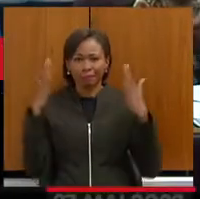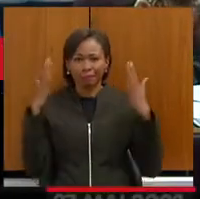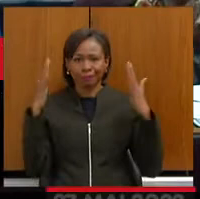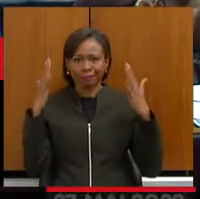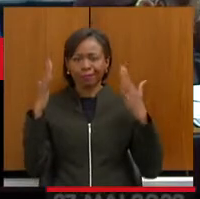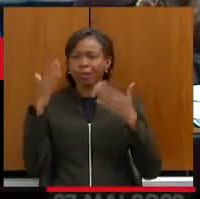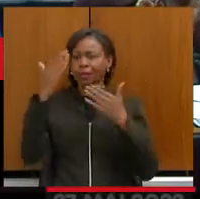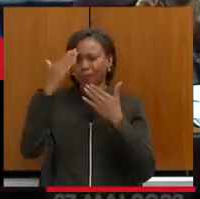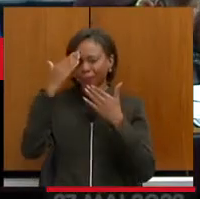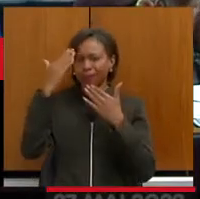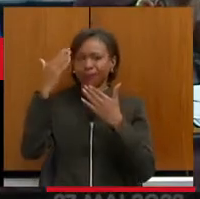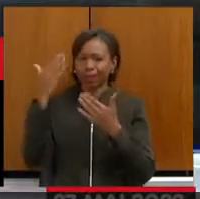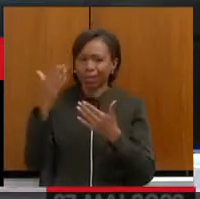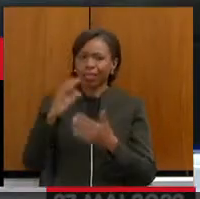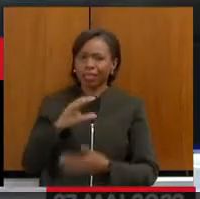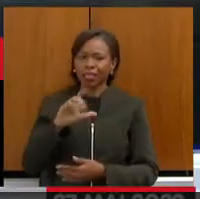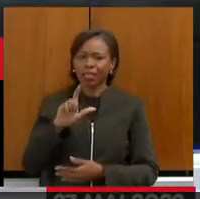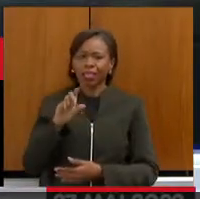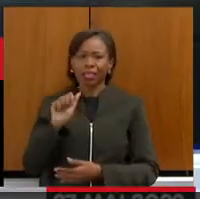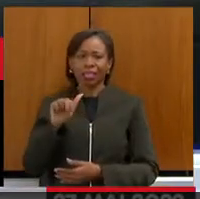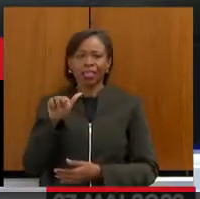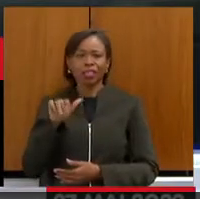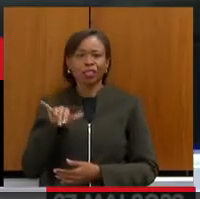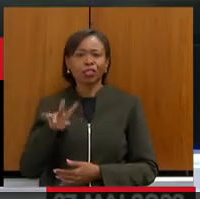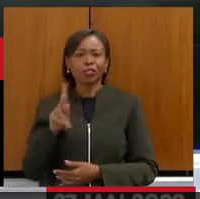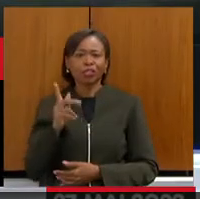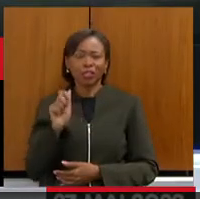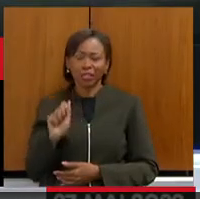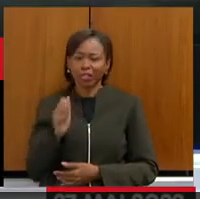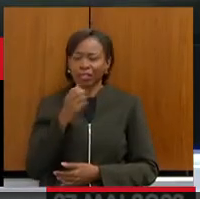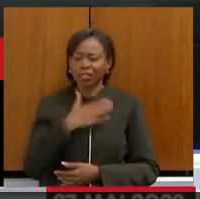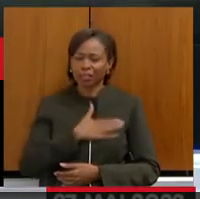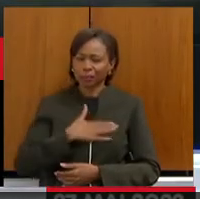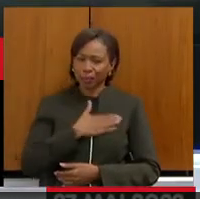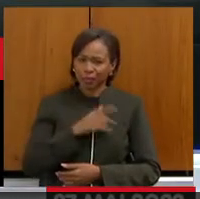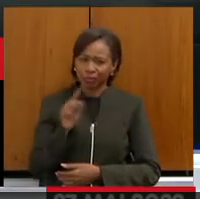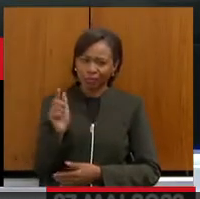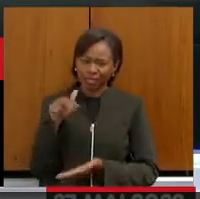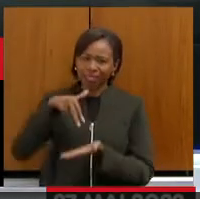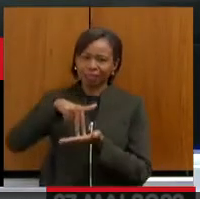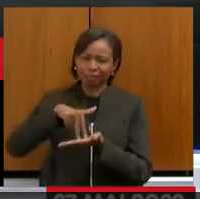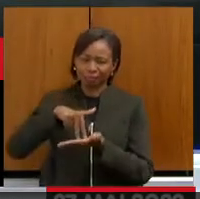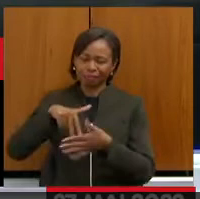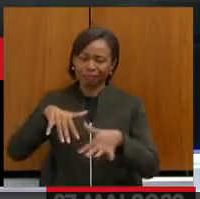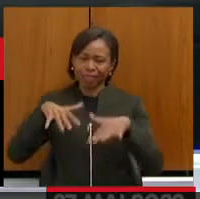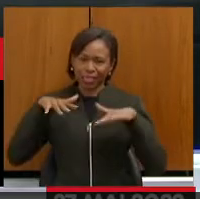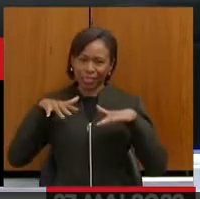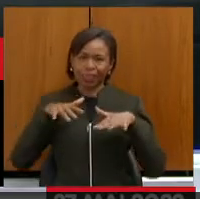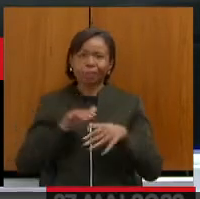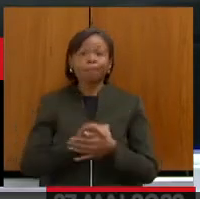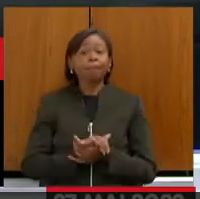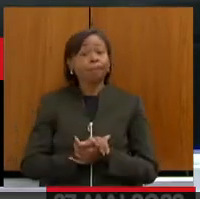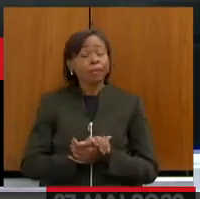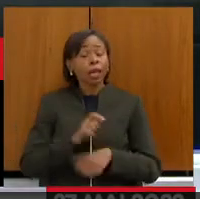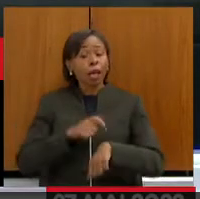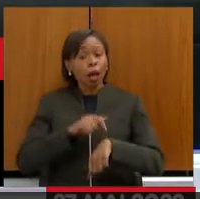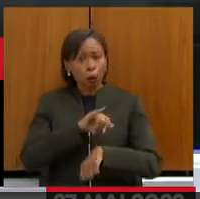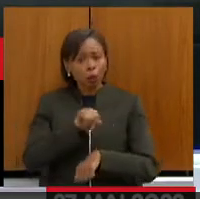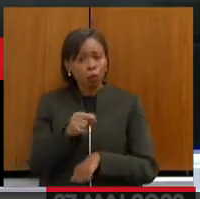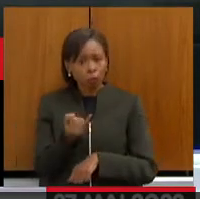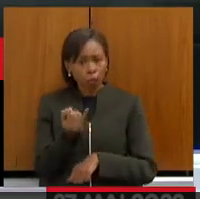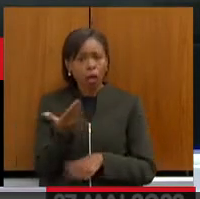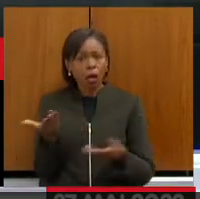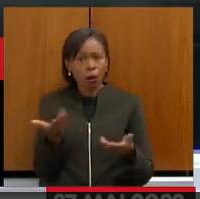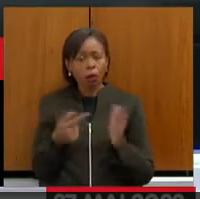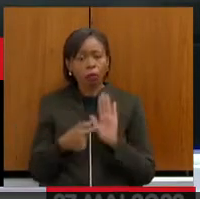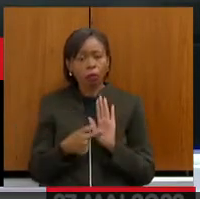é muito obrigada Claudinha alegria recebeu aqui na nossa plenária gente eu quero aproveitar a oportunidade agora